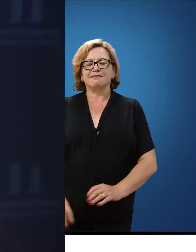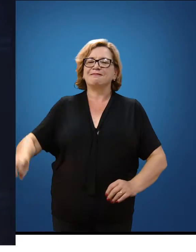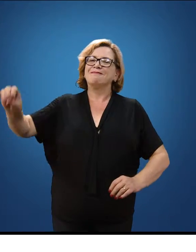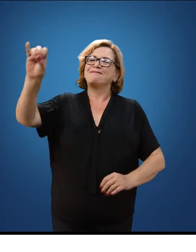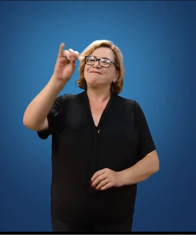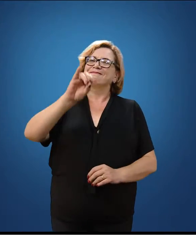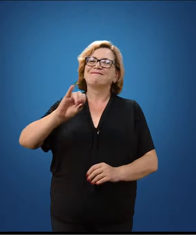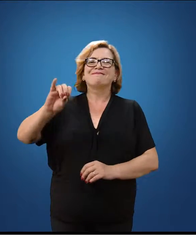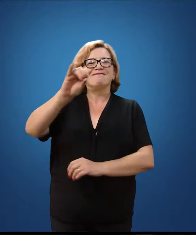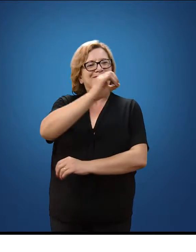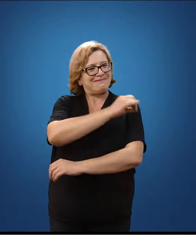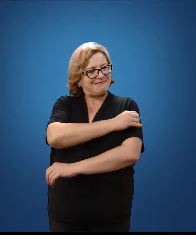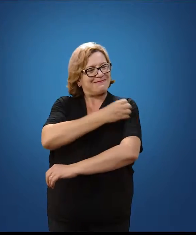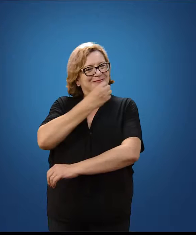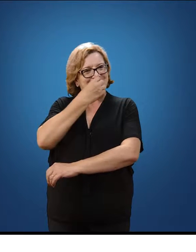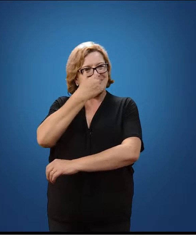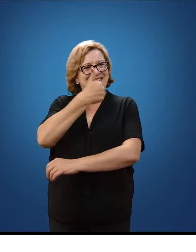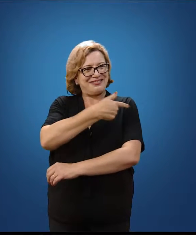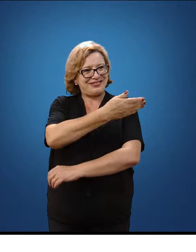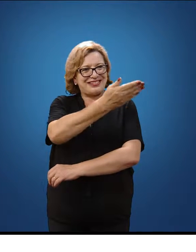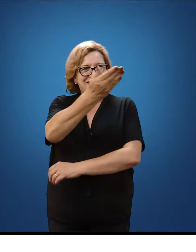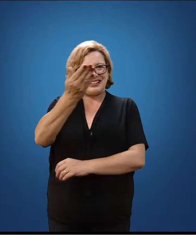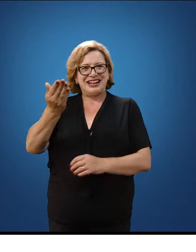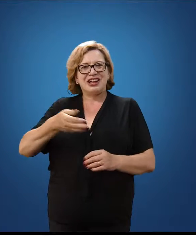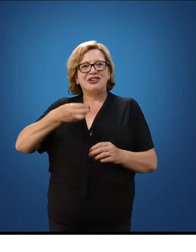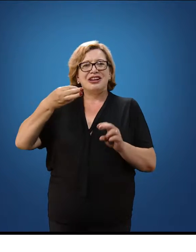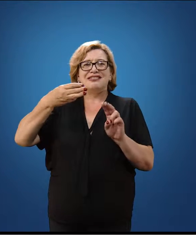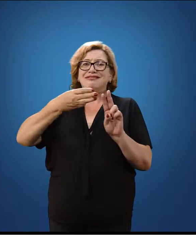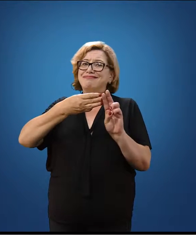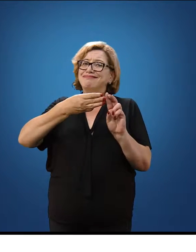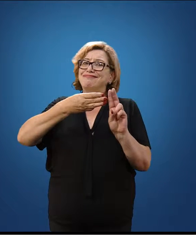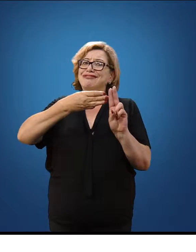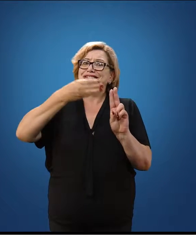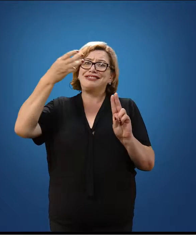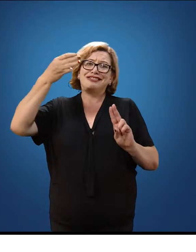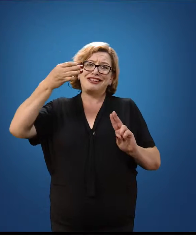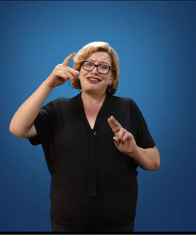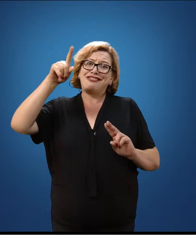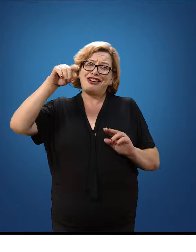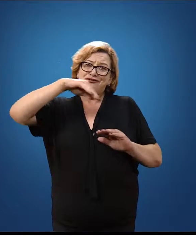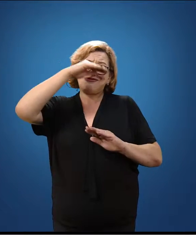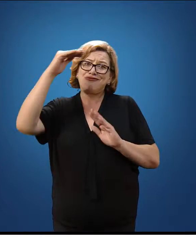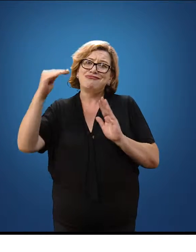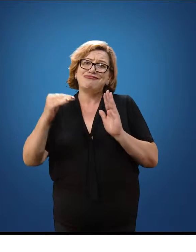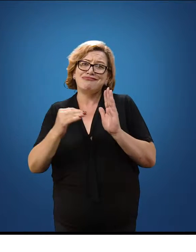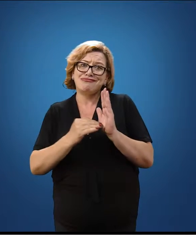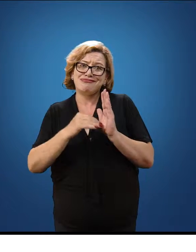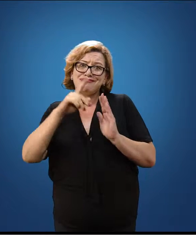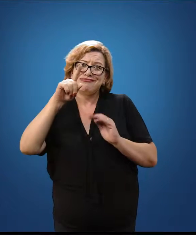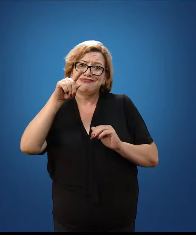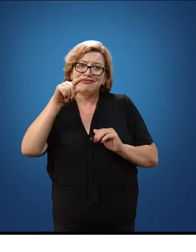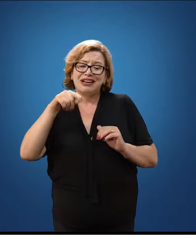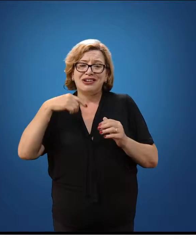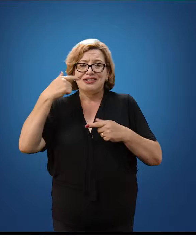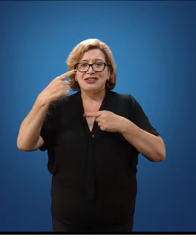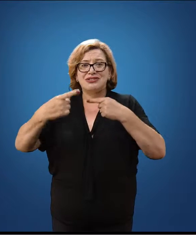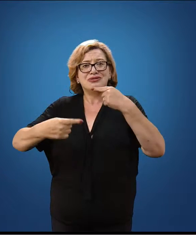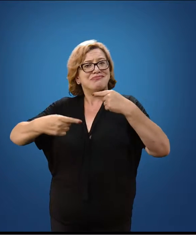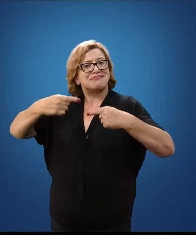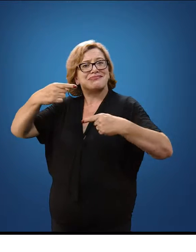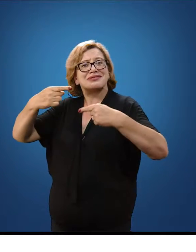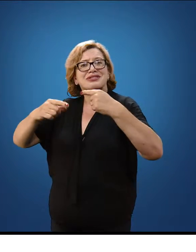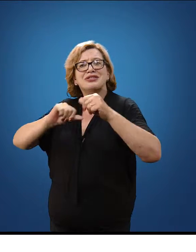Olá meus amigos cursistas, tudo bem com vocês? Esse é o terceiro e último vídeo da nossa disciplina e para tanto nós vamos discutir os